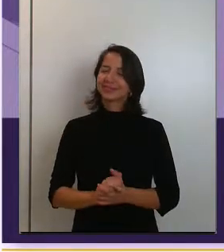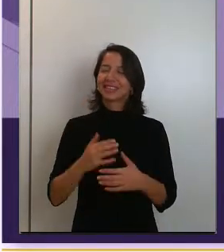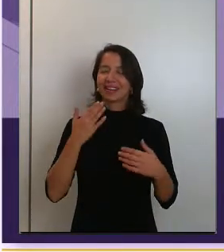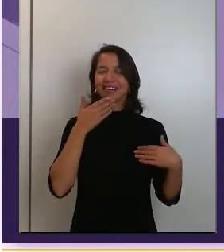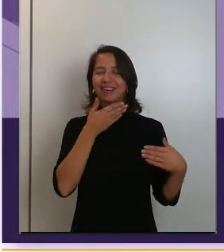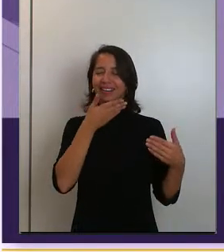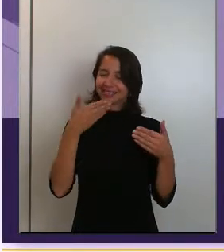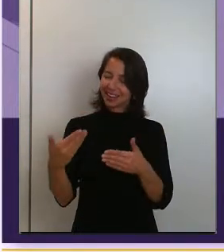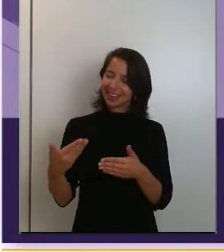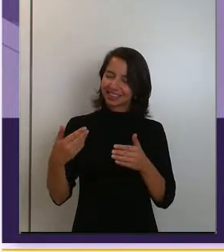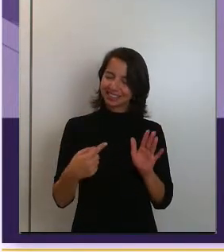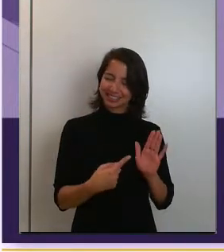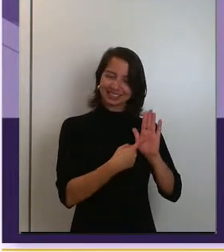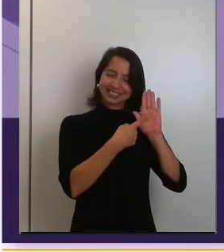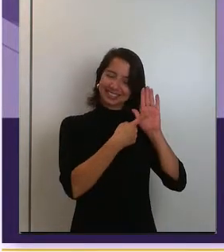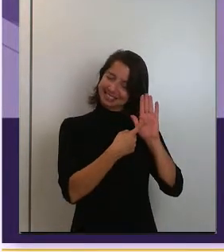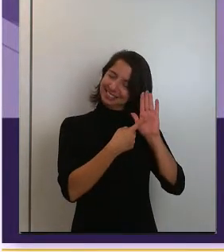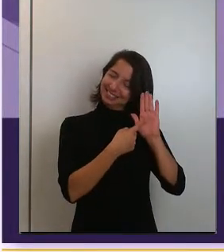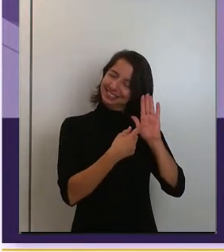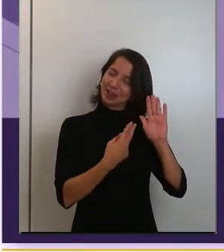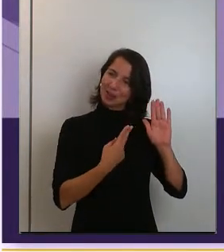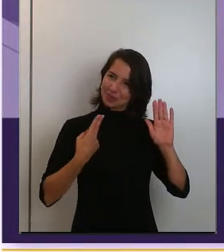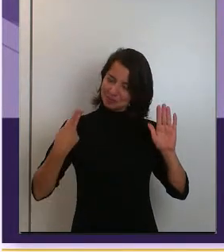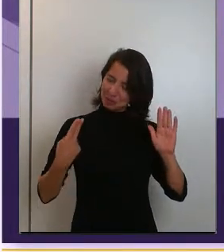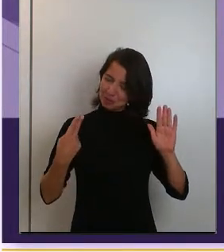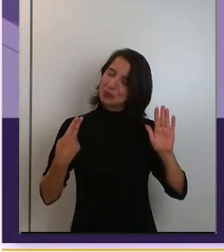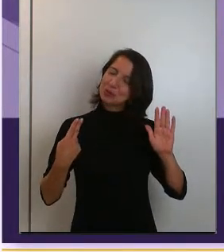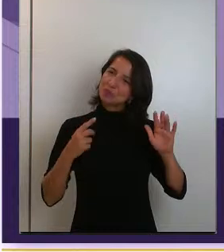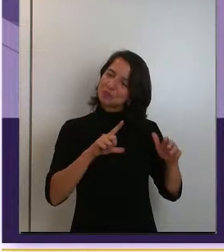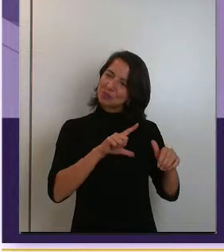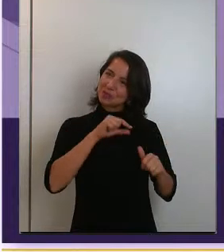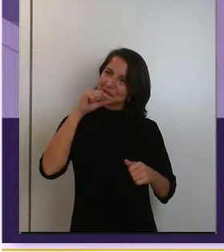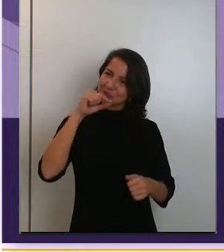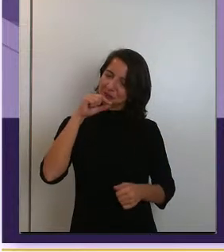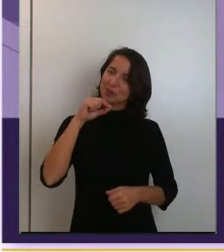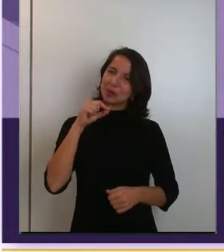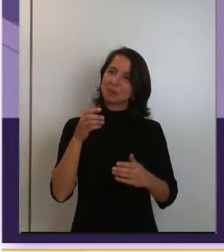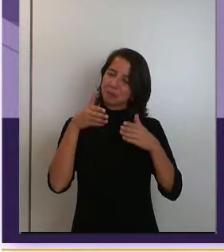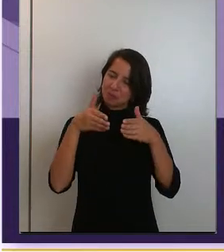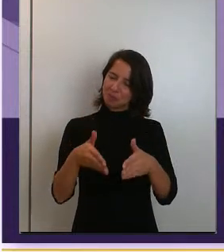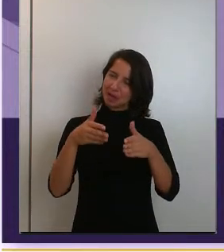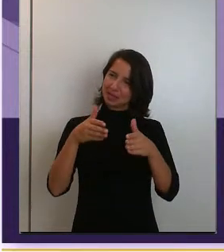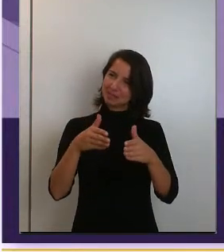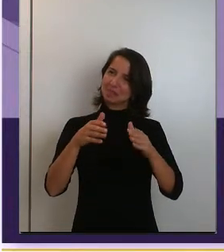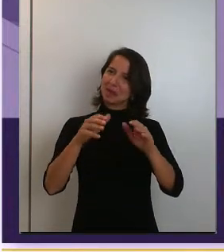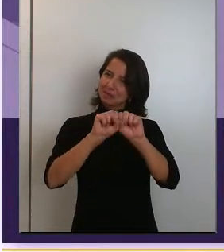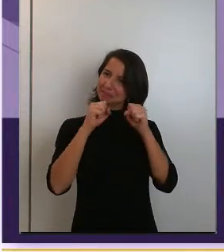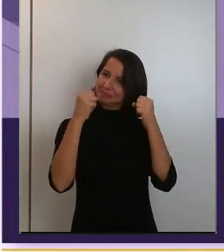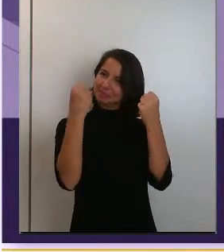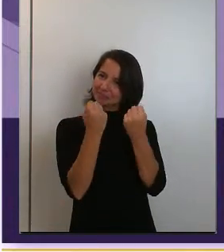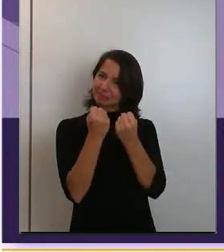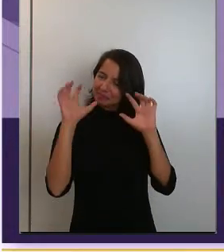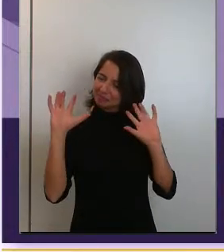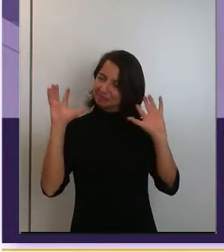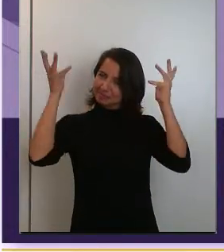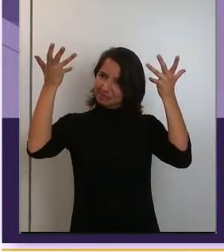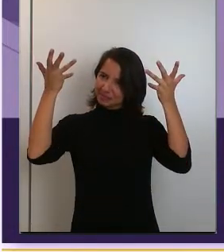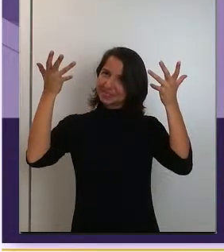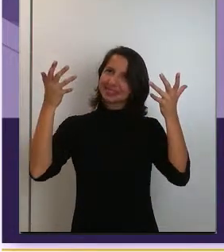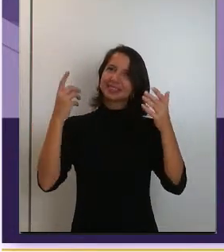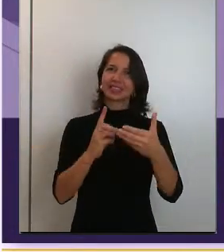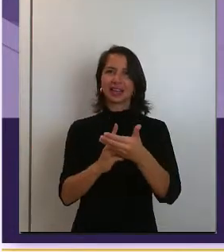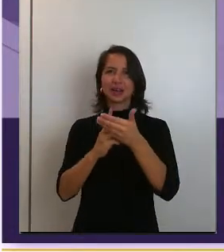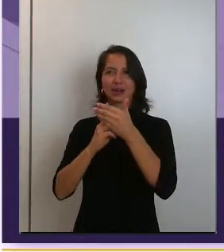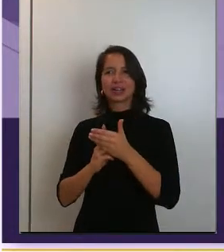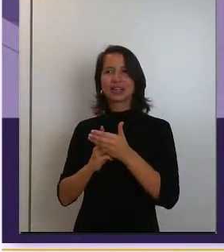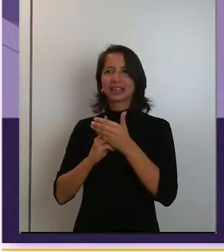desse grupo, né, a indicação que, no meu caso, foi feita pela doutora Márcia. Agradeço a boa acolhida da doutora Adriane, da doutora